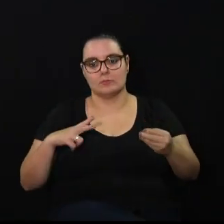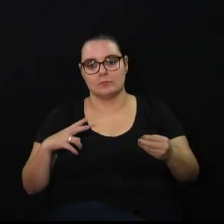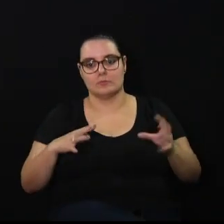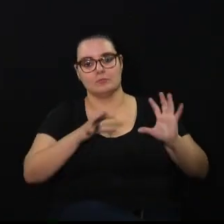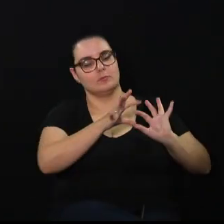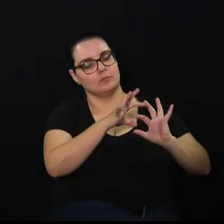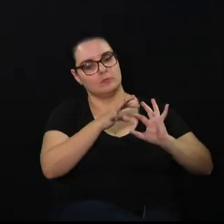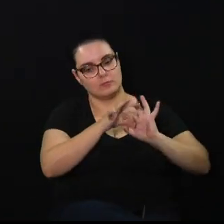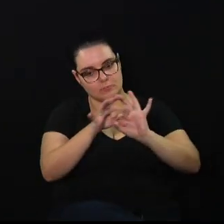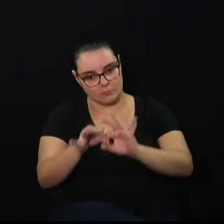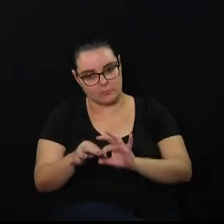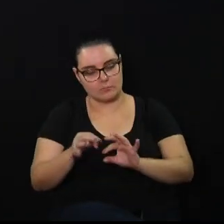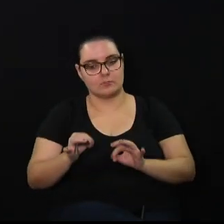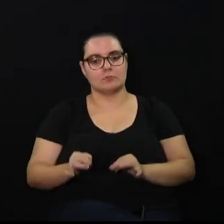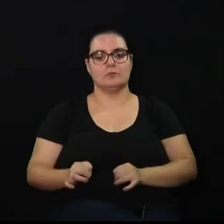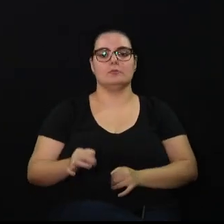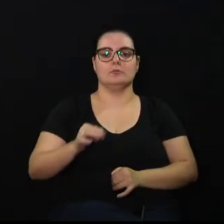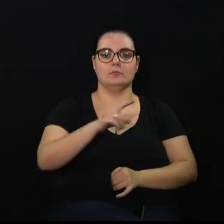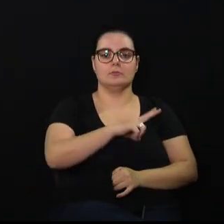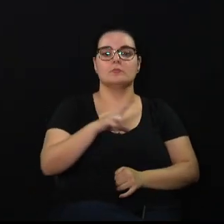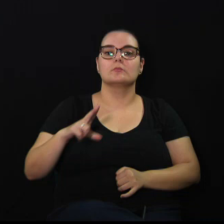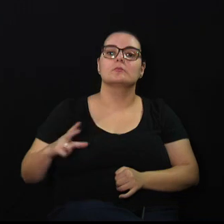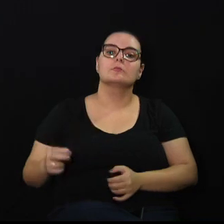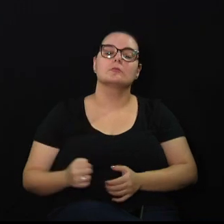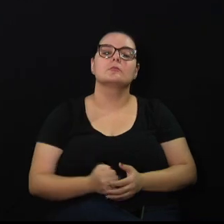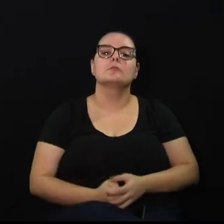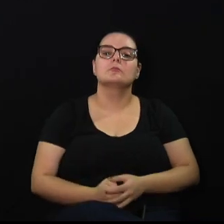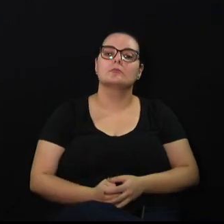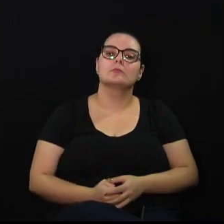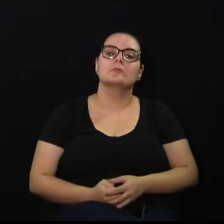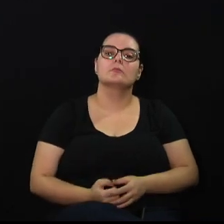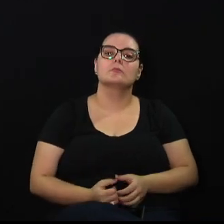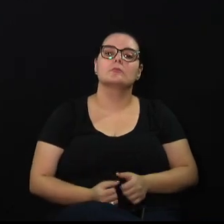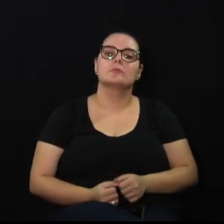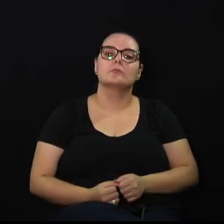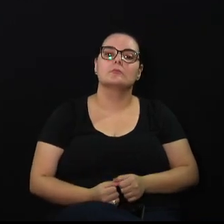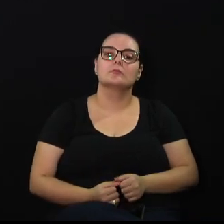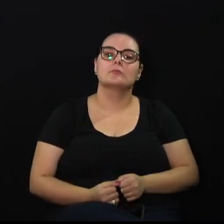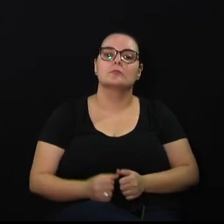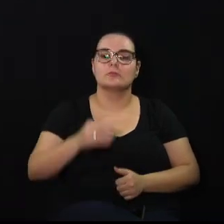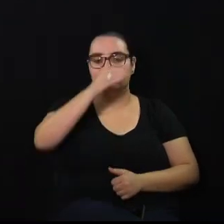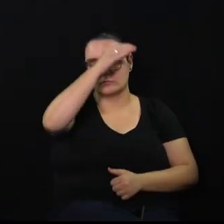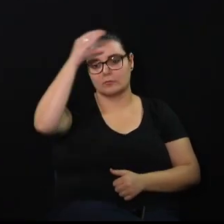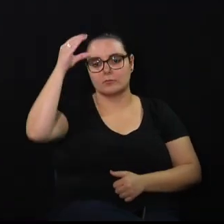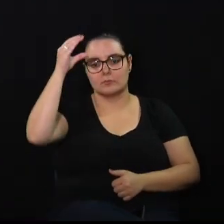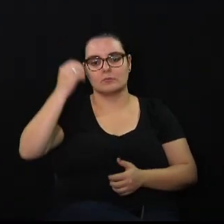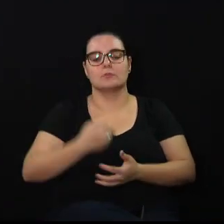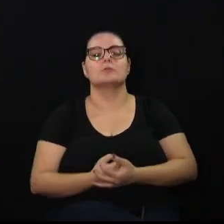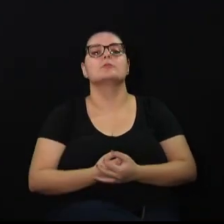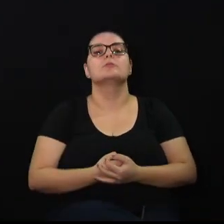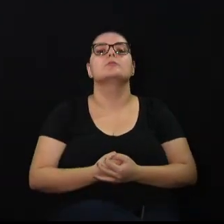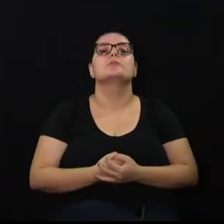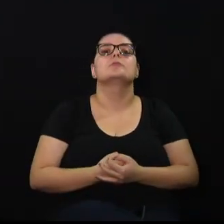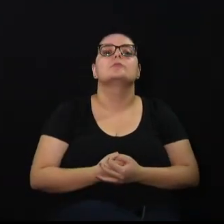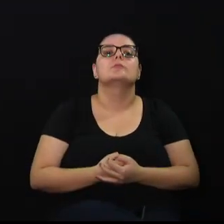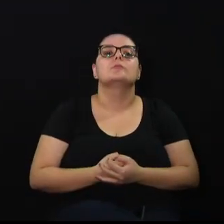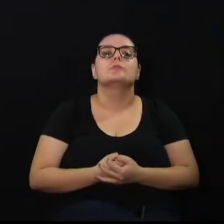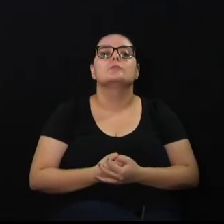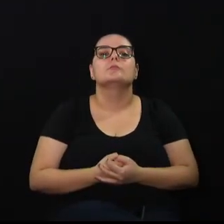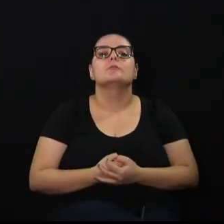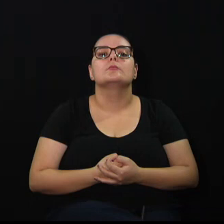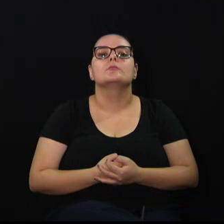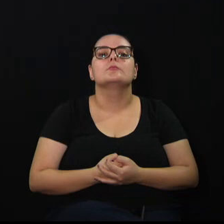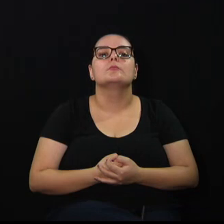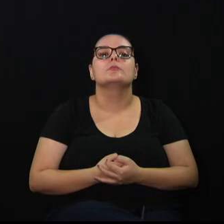do cliente a maior parte dessas práticas elas vão ser vão cumprir os padrões para ser baseada em evidências que são advindas